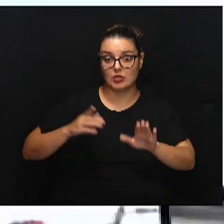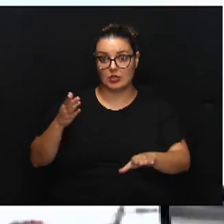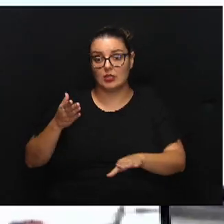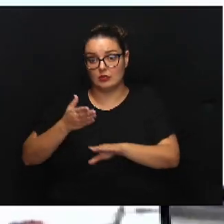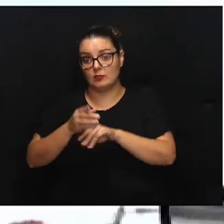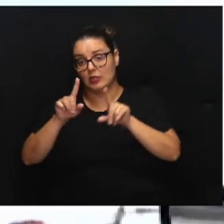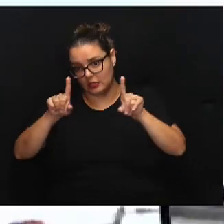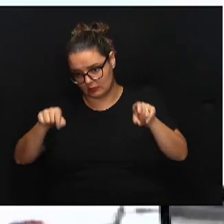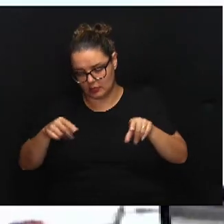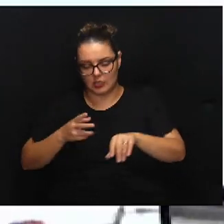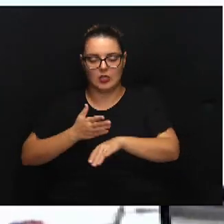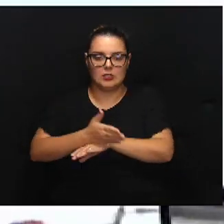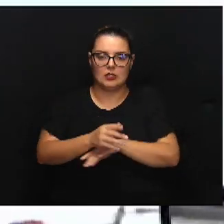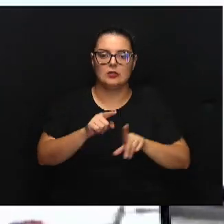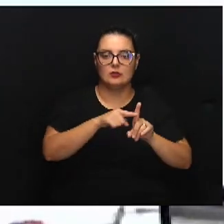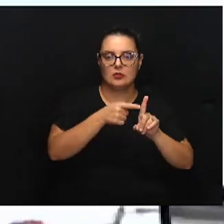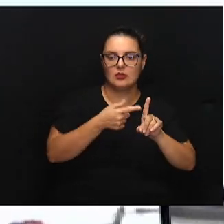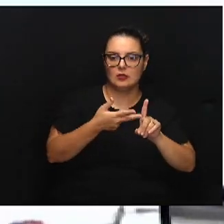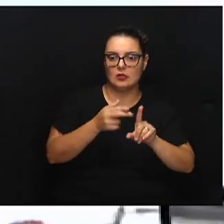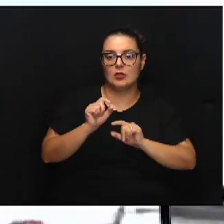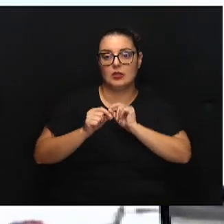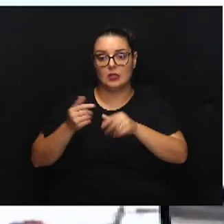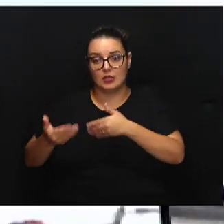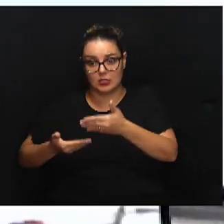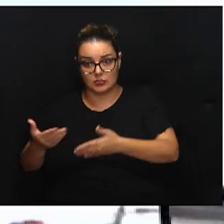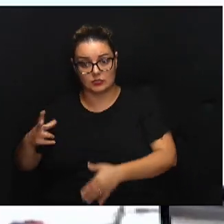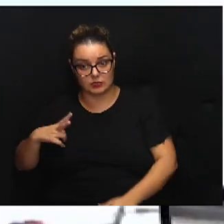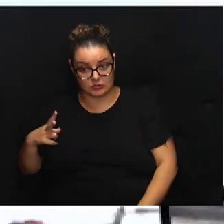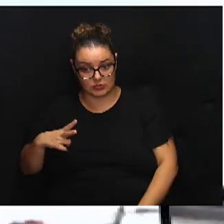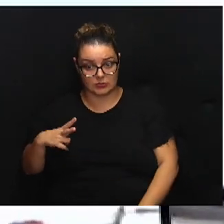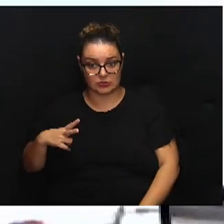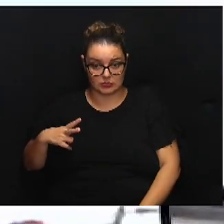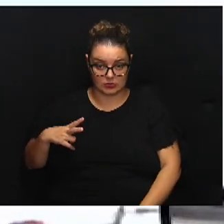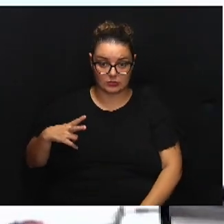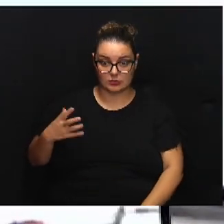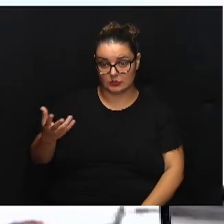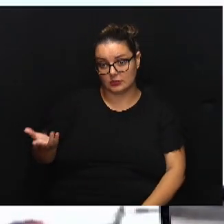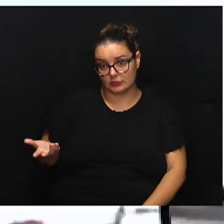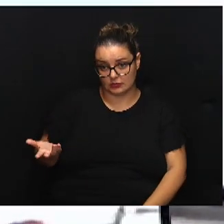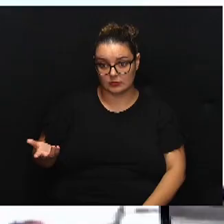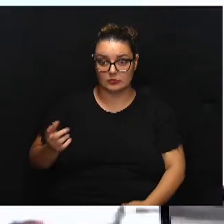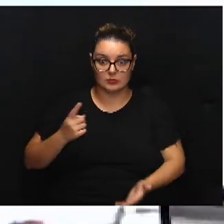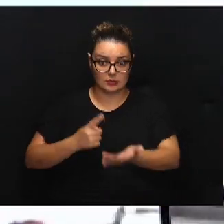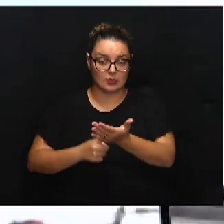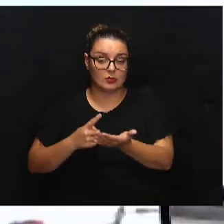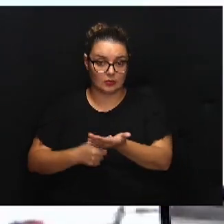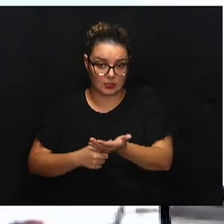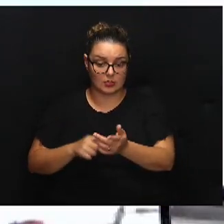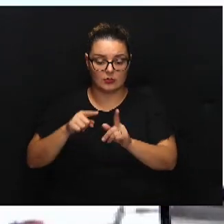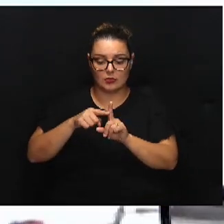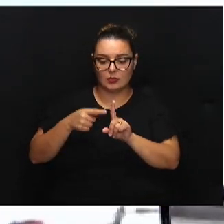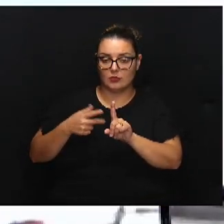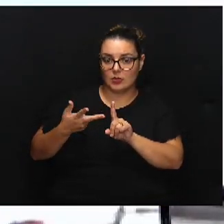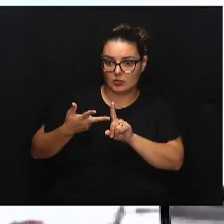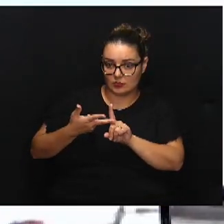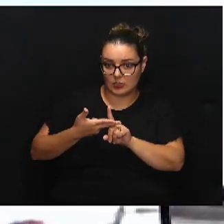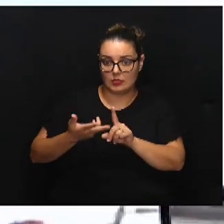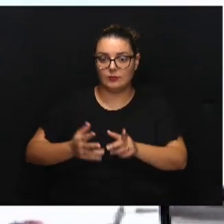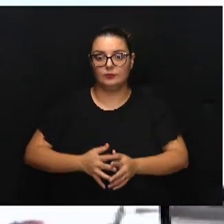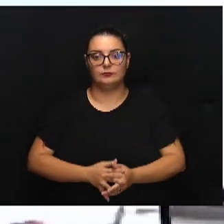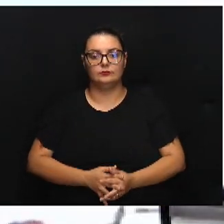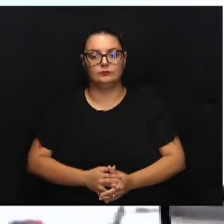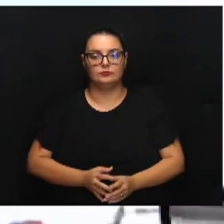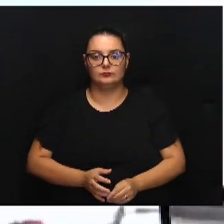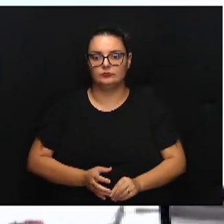entre aspas, à cesárea, quem era do serviço privado, que agendava suas cesáreas,